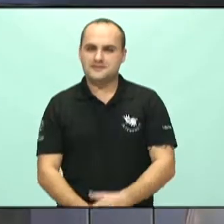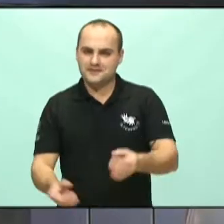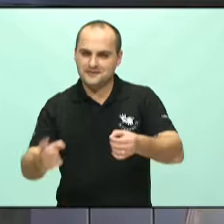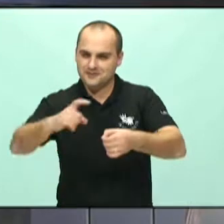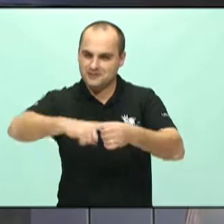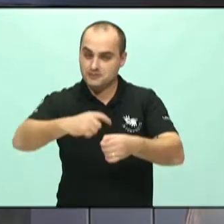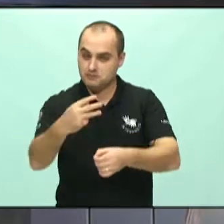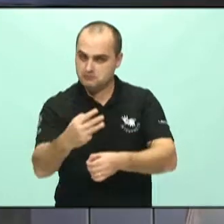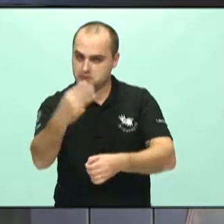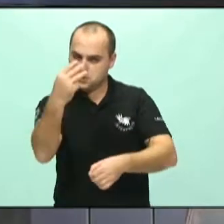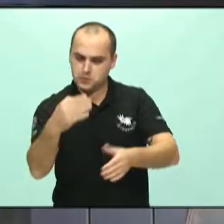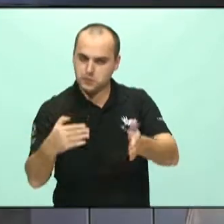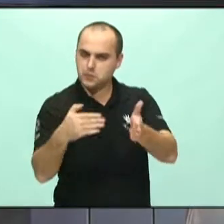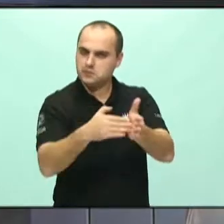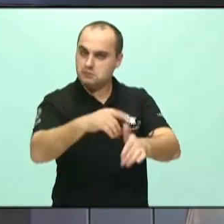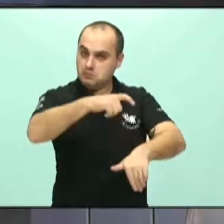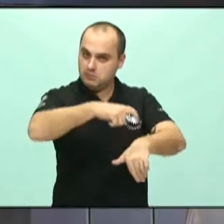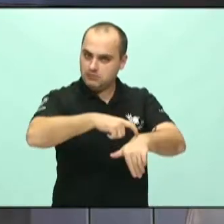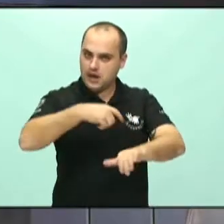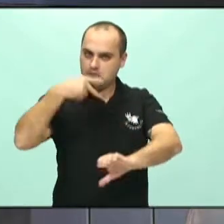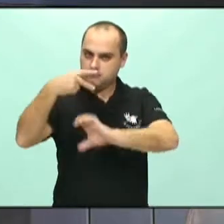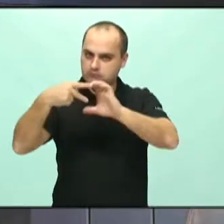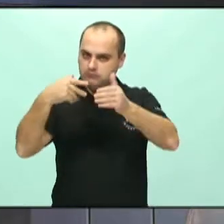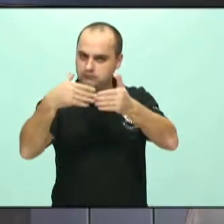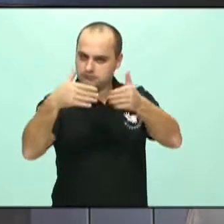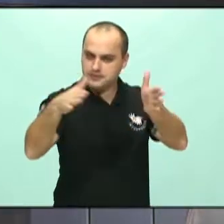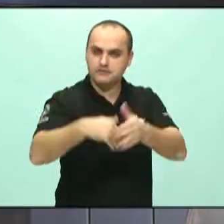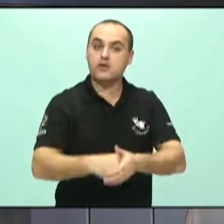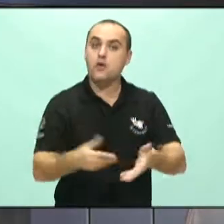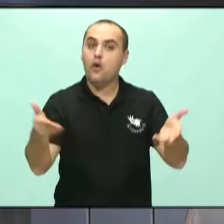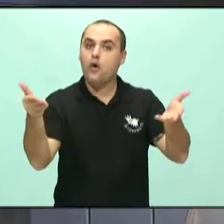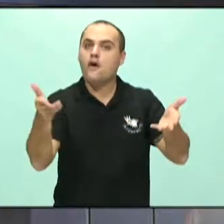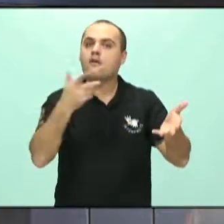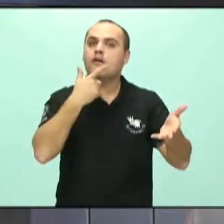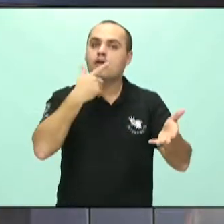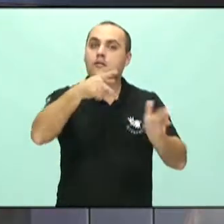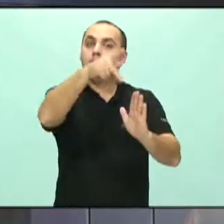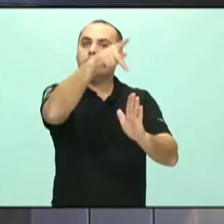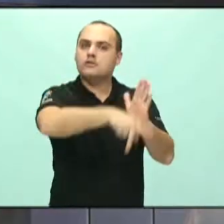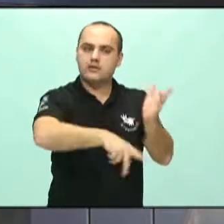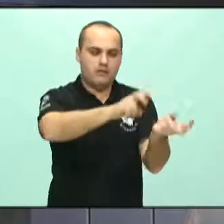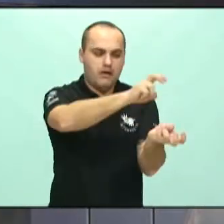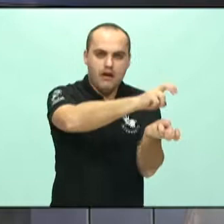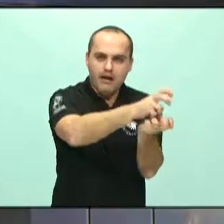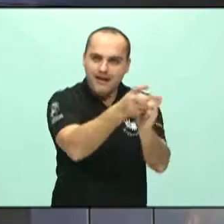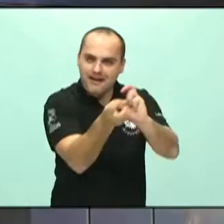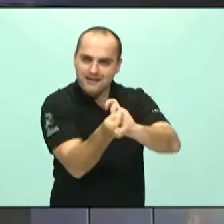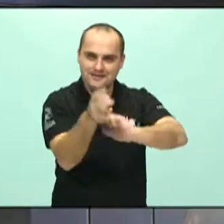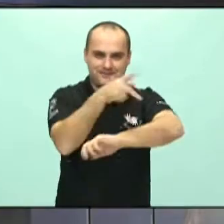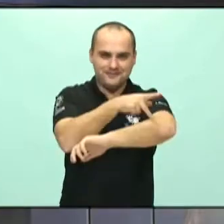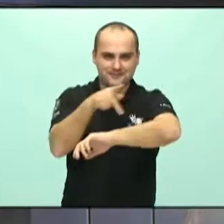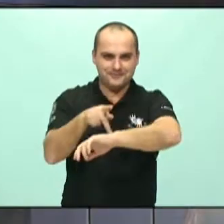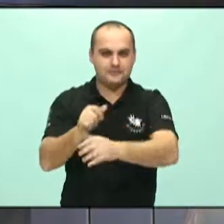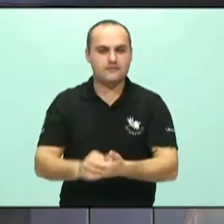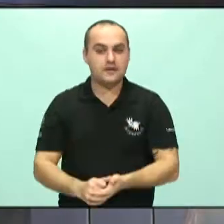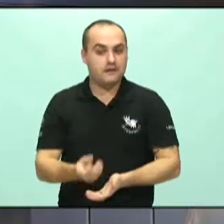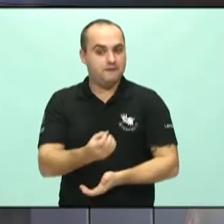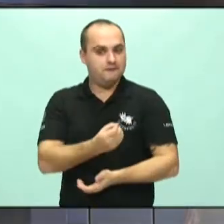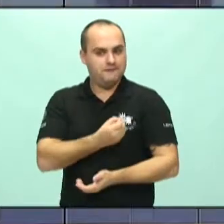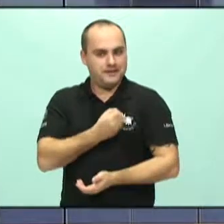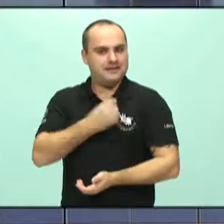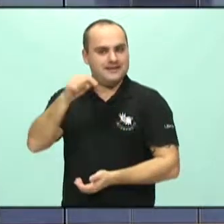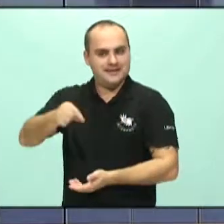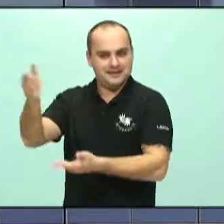Voltamos com o terceiro e último bloco do Câmara Aberta. Hoje falamos a respeito do projeto Capoeira Pedagógica. Estão conosco o